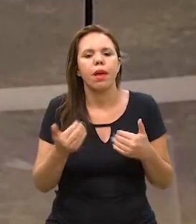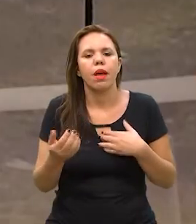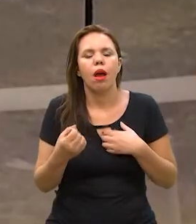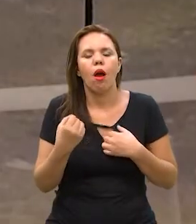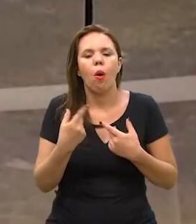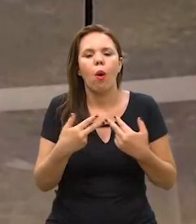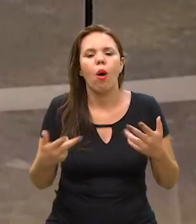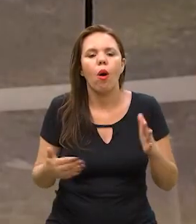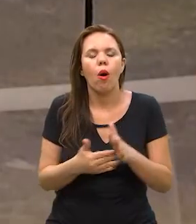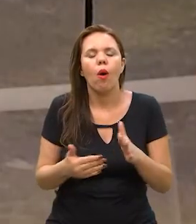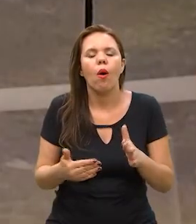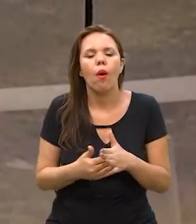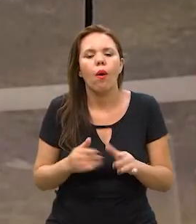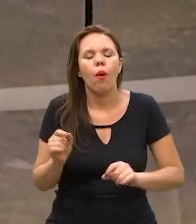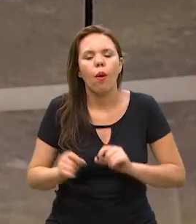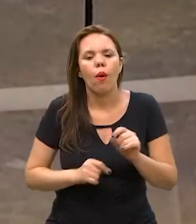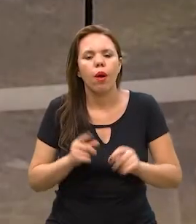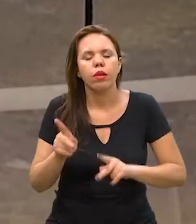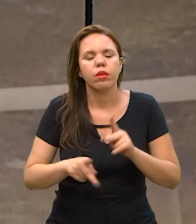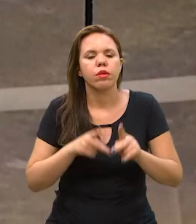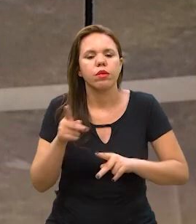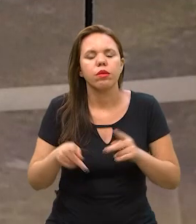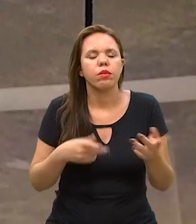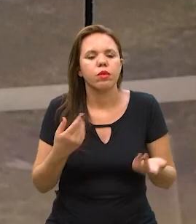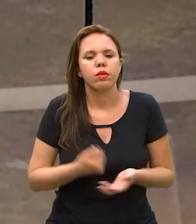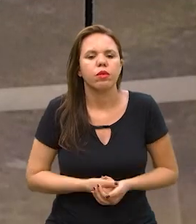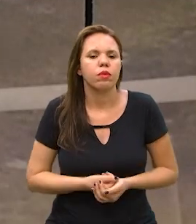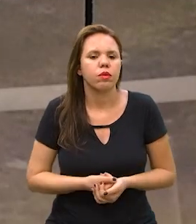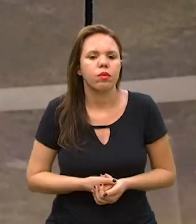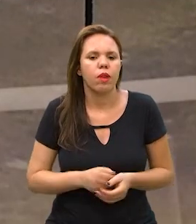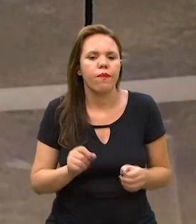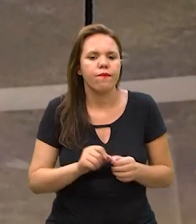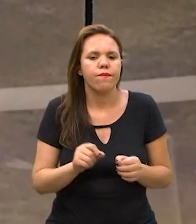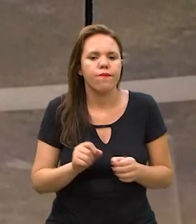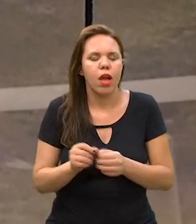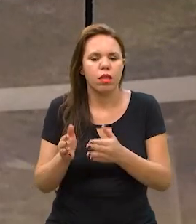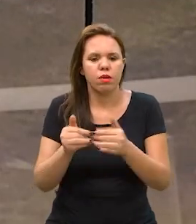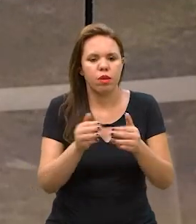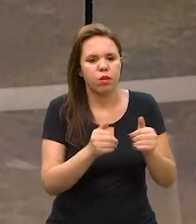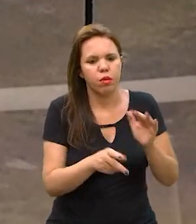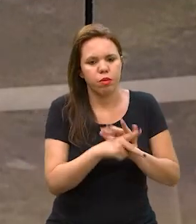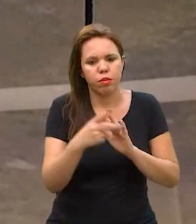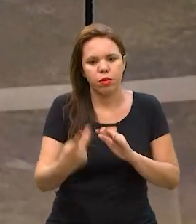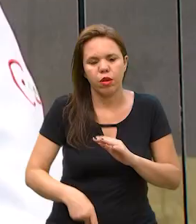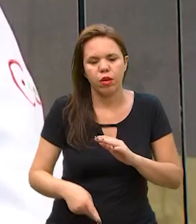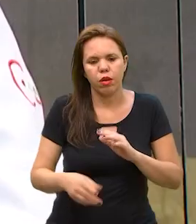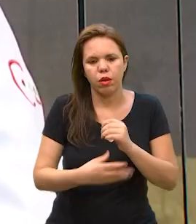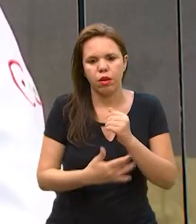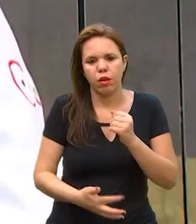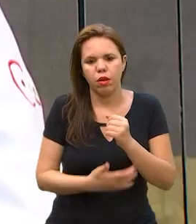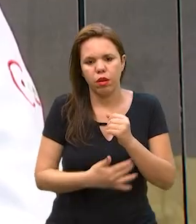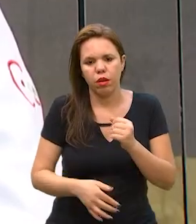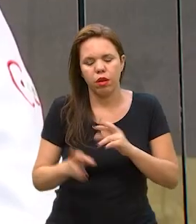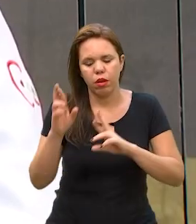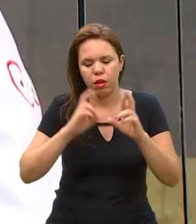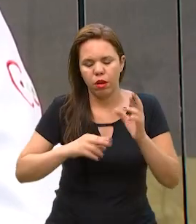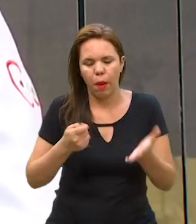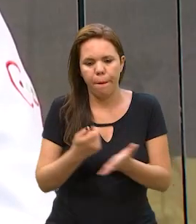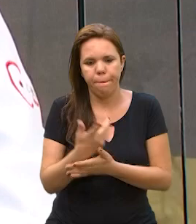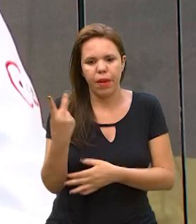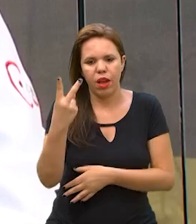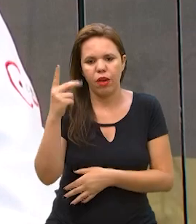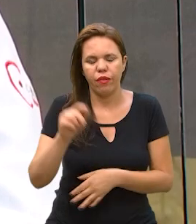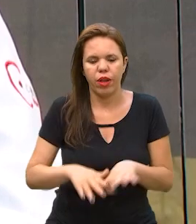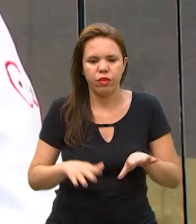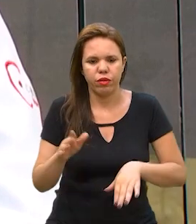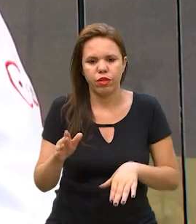alguma restrição, na verdade, que as pessoas façam a solicitação dos seus próprios exames, que elas paguem por esse valor,